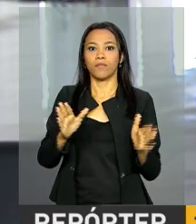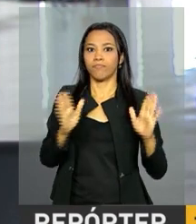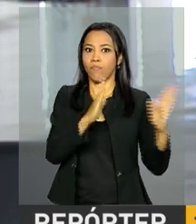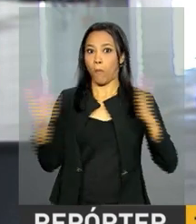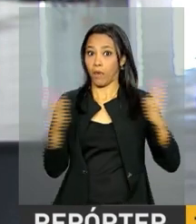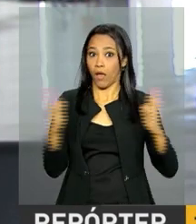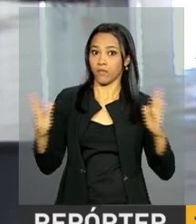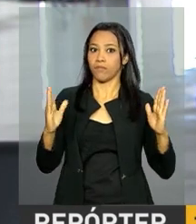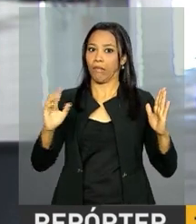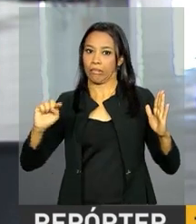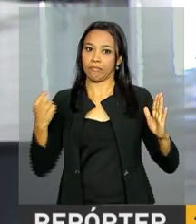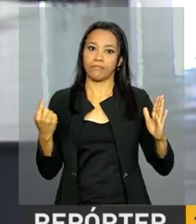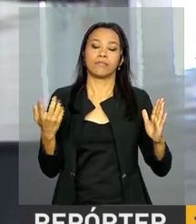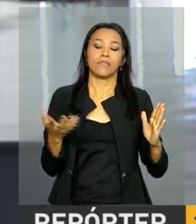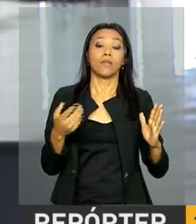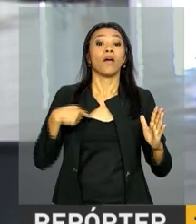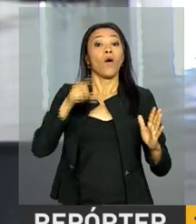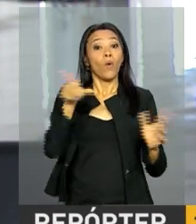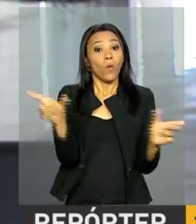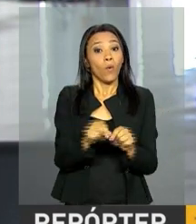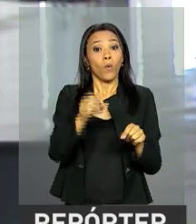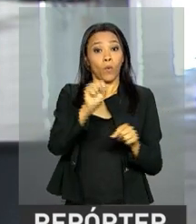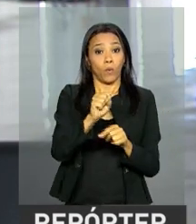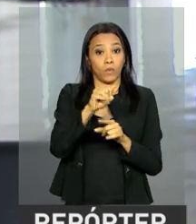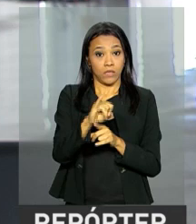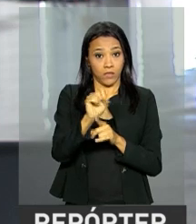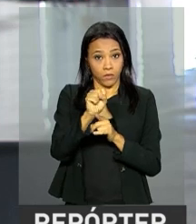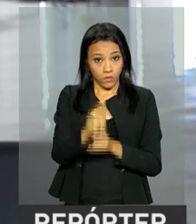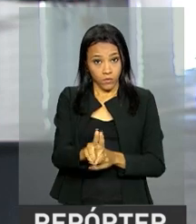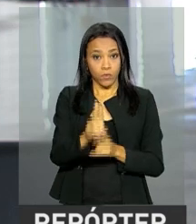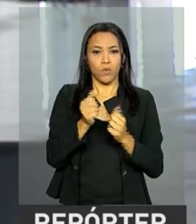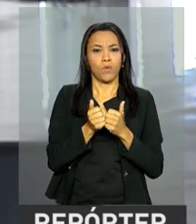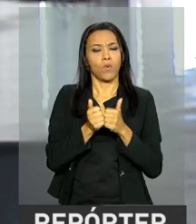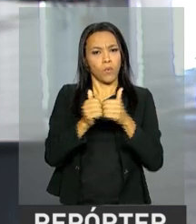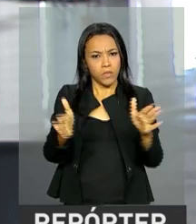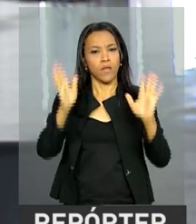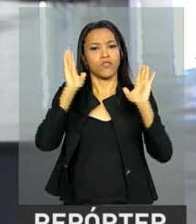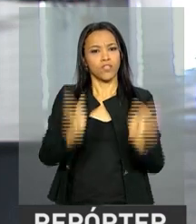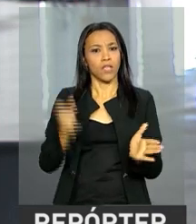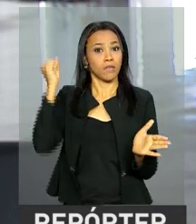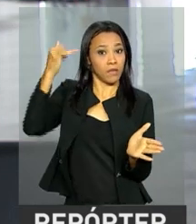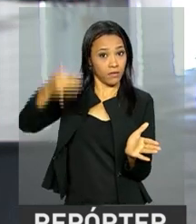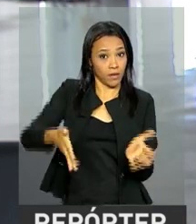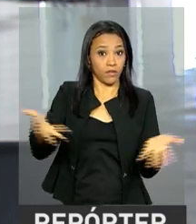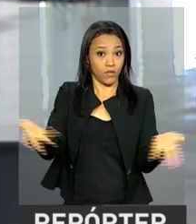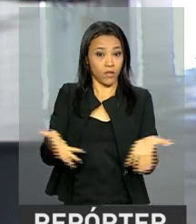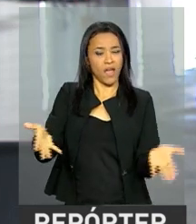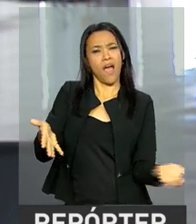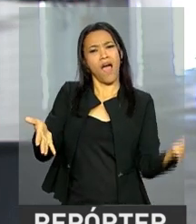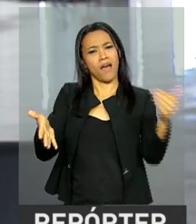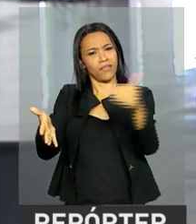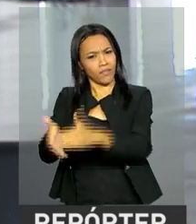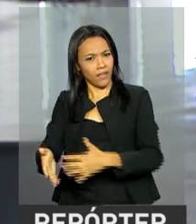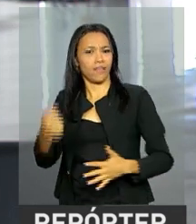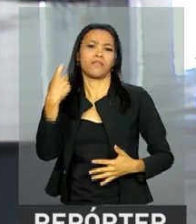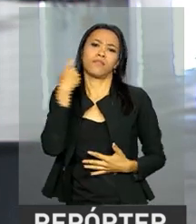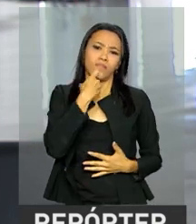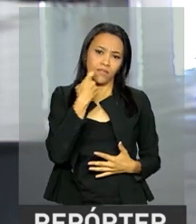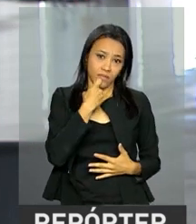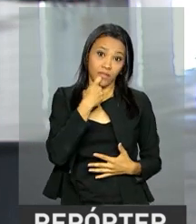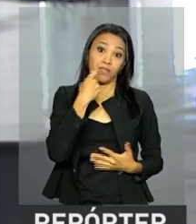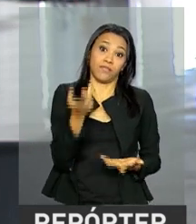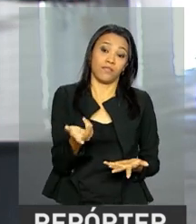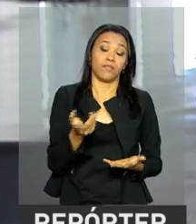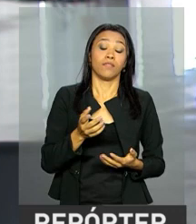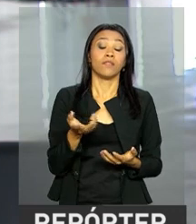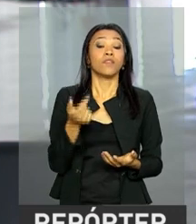inscrições para o cisu o sistema de seleção unificada começaram às 0 Hora de hoje e vão até às 11:59 da noite de sexta-feira dia